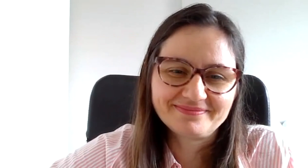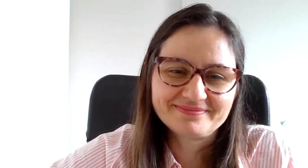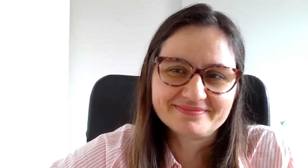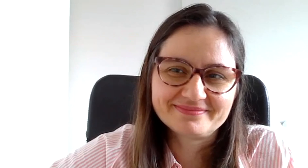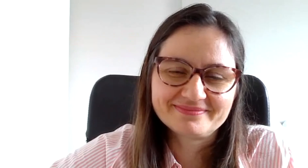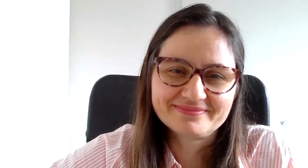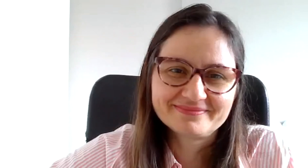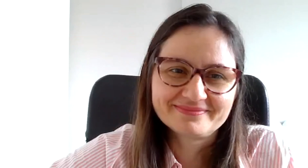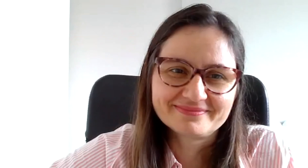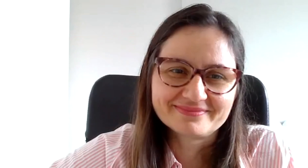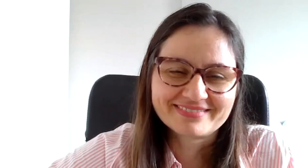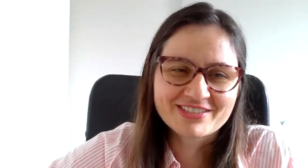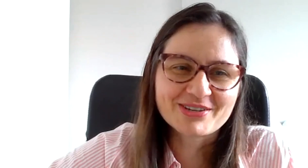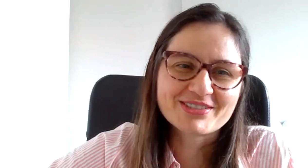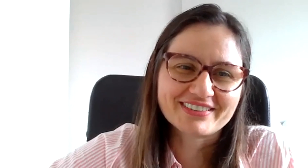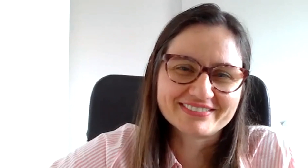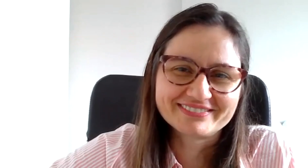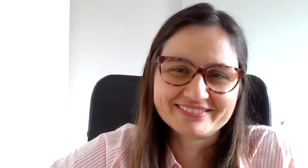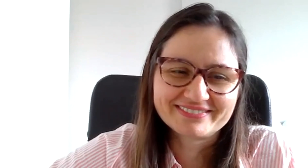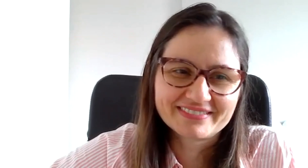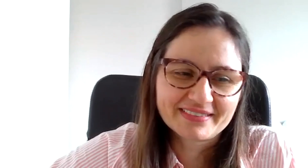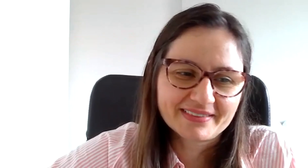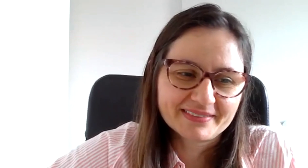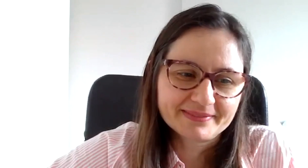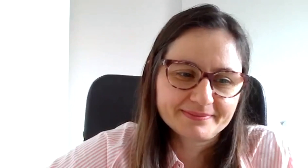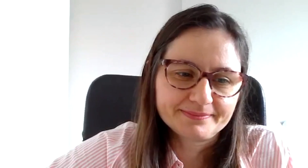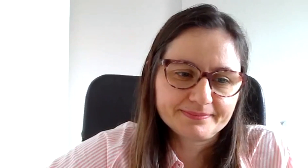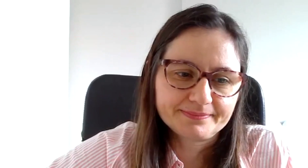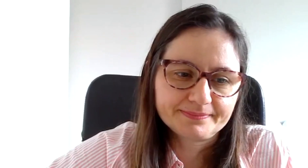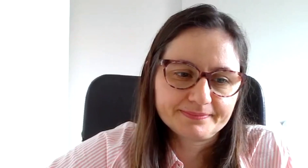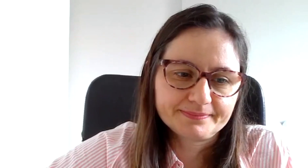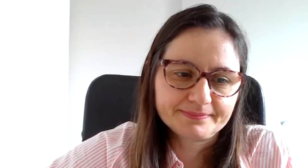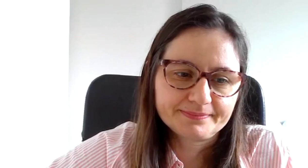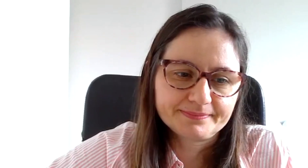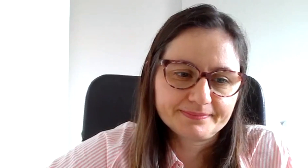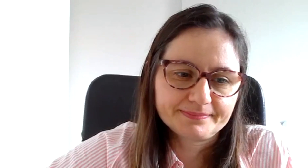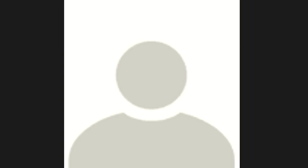parei. Tem que atravessar a Vila Velha ainda. Vai lá. Tchau, tchau. Tchau, tchau. Tchau, tchau. Obrigado.